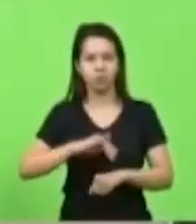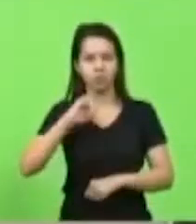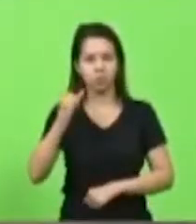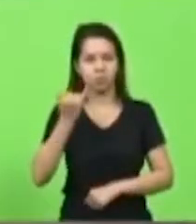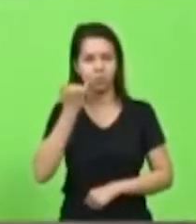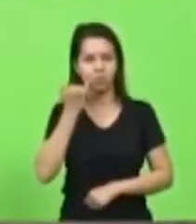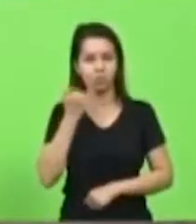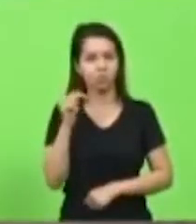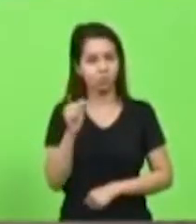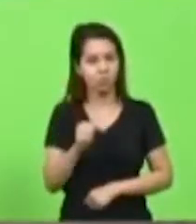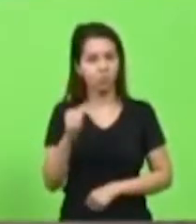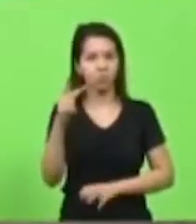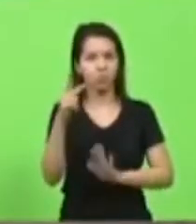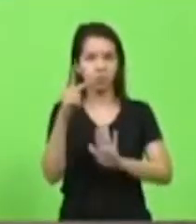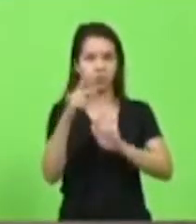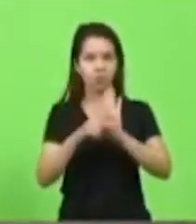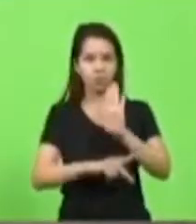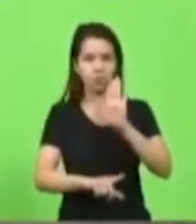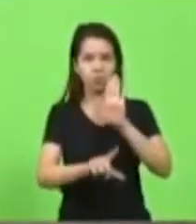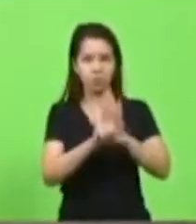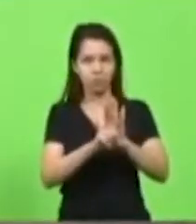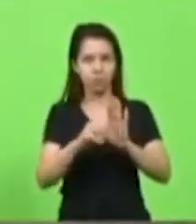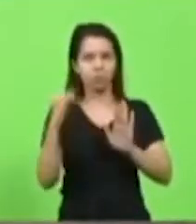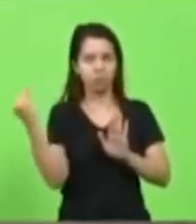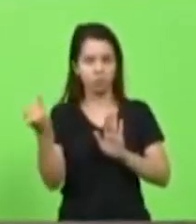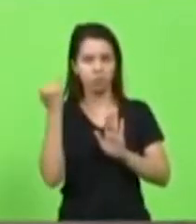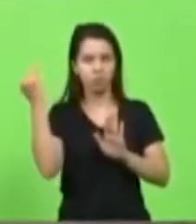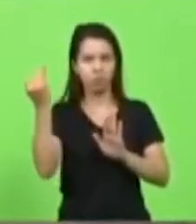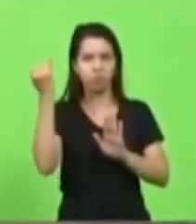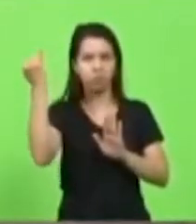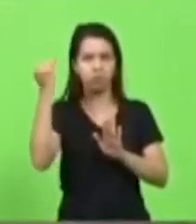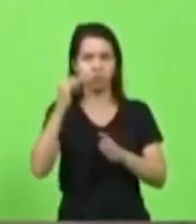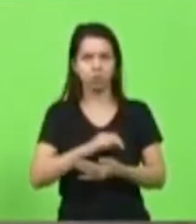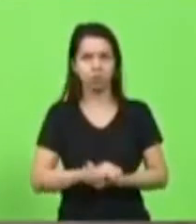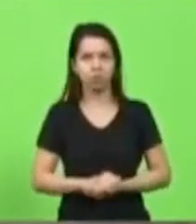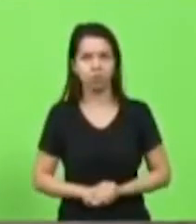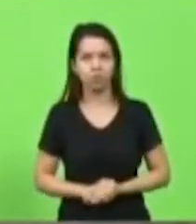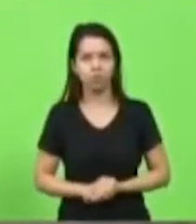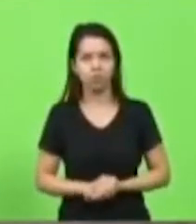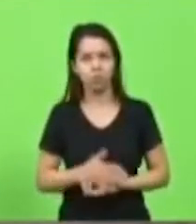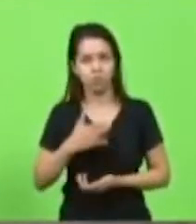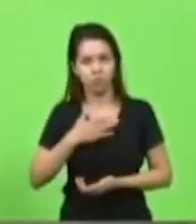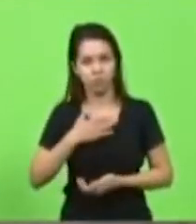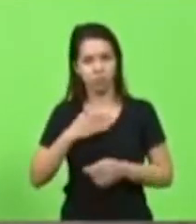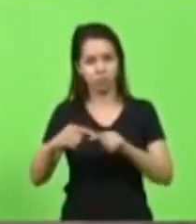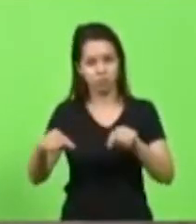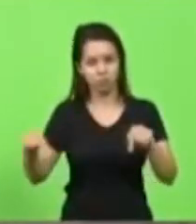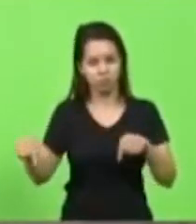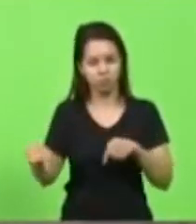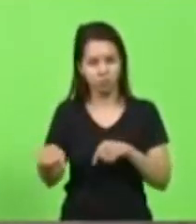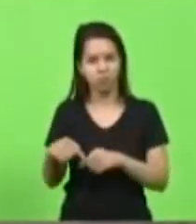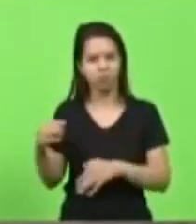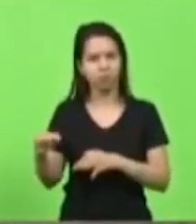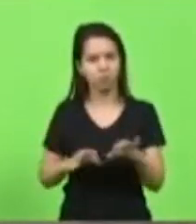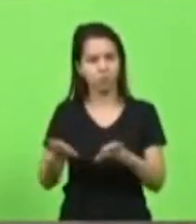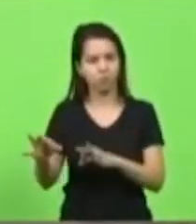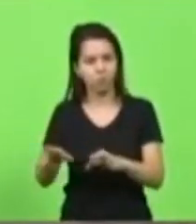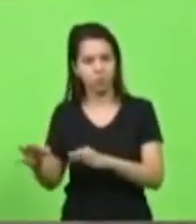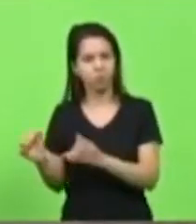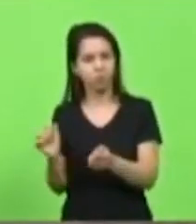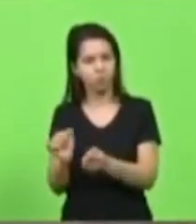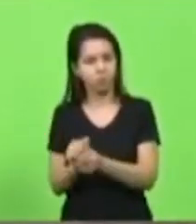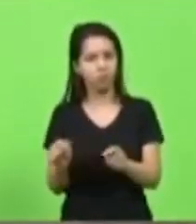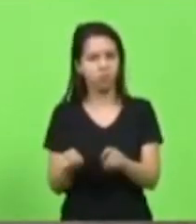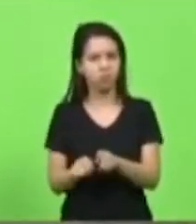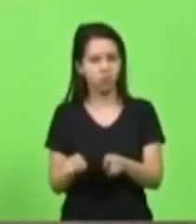Esse é um projeto de lei muito importante, construído no meu gabinete junto com os agentes socioeducativos,